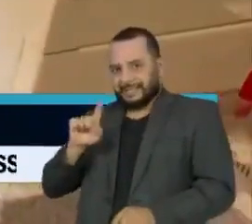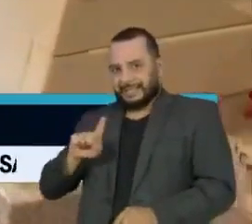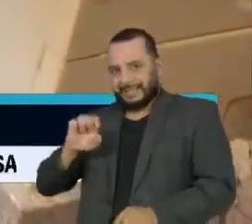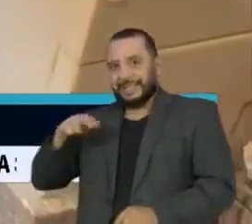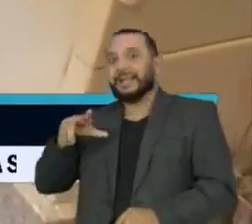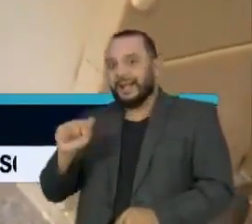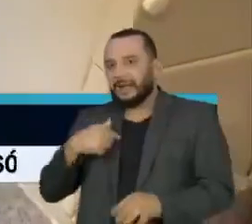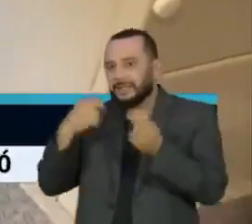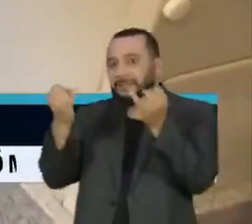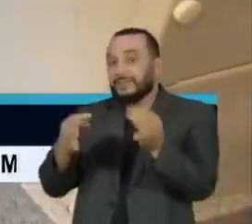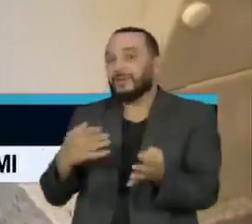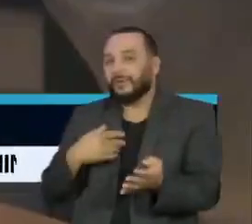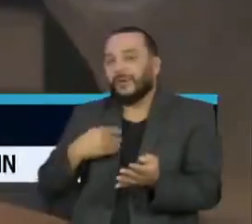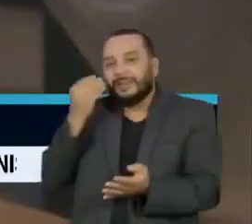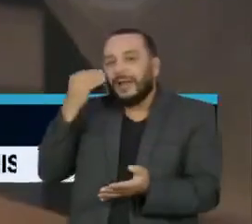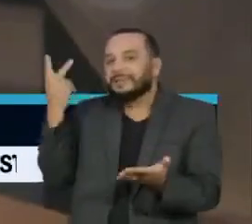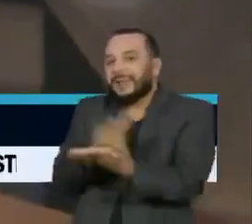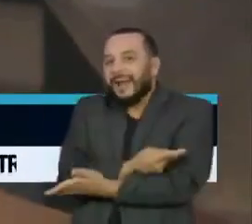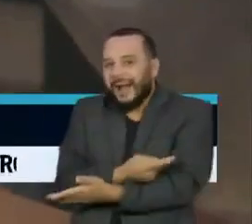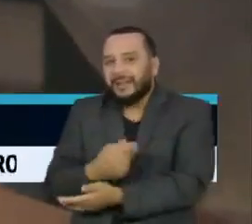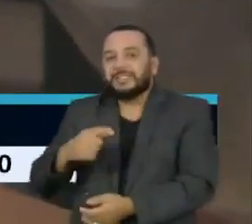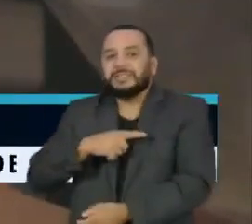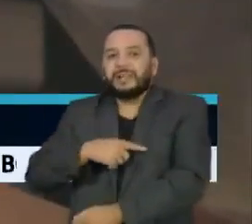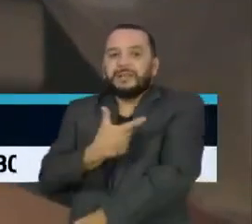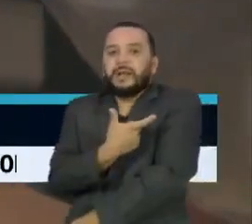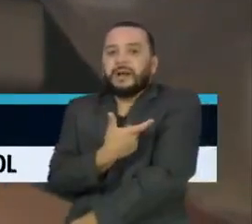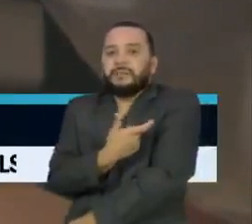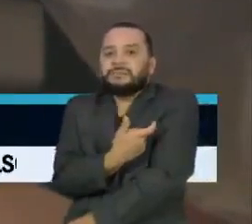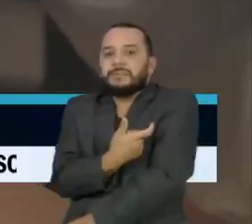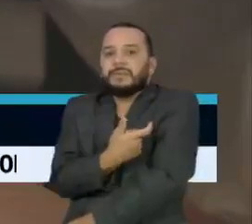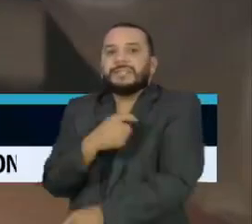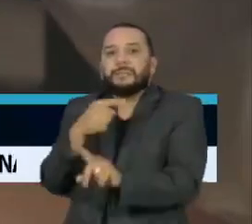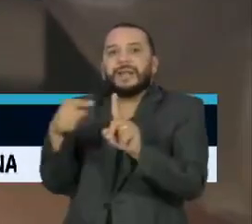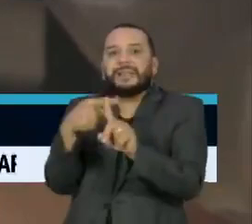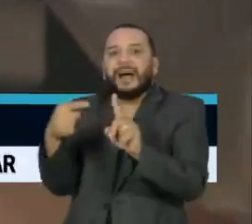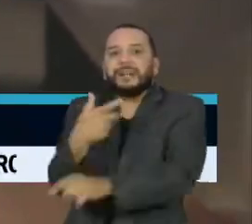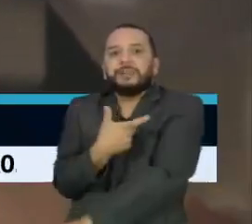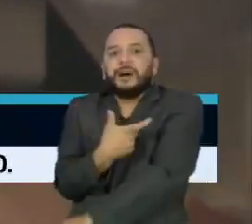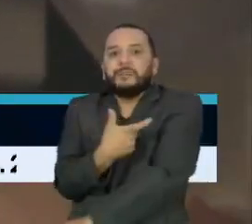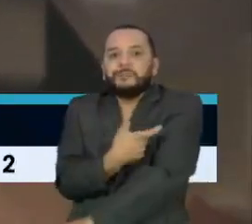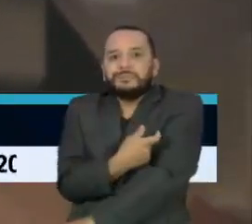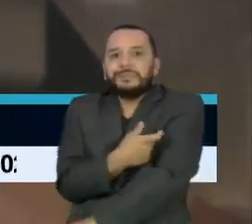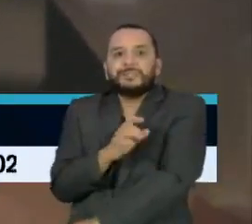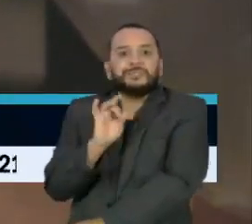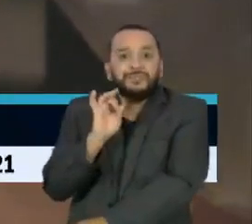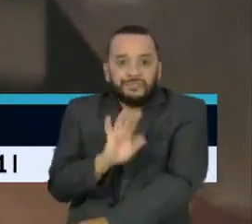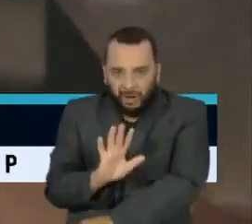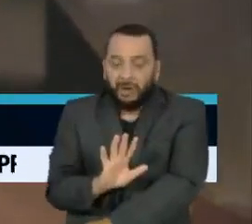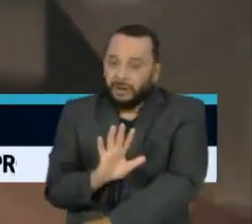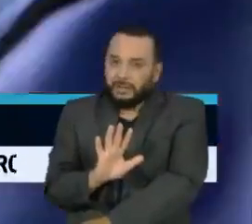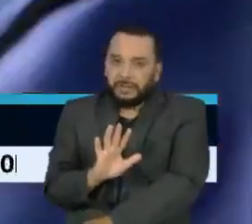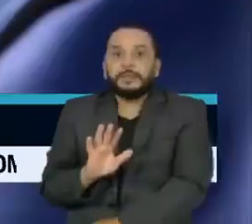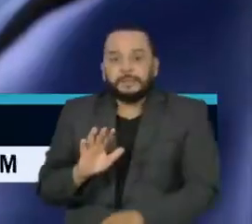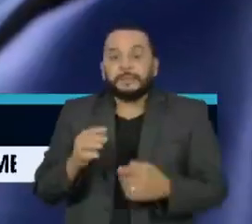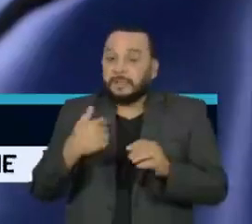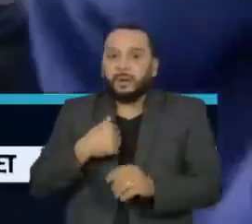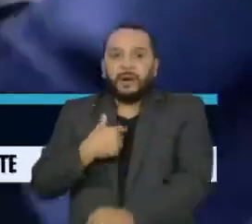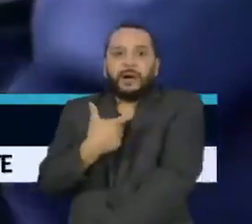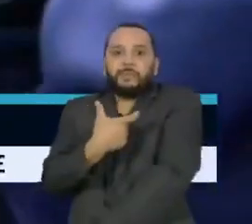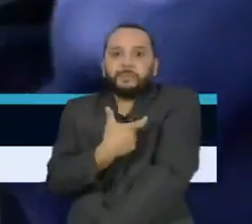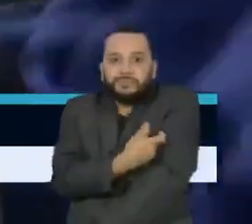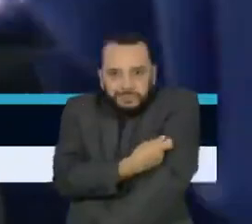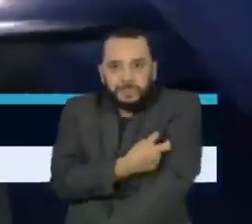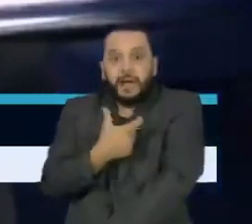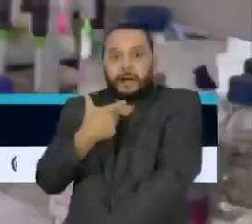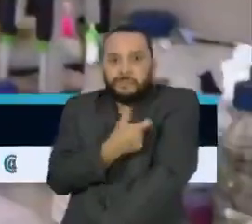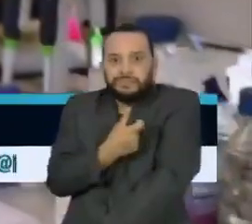por um acidente na condução dos testes. Nele, voluntários receberam uma dose e meia do imunizante, e não duas, como